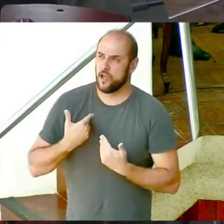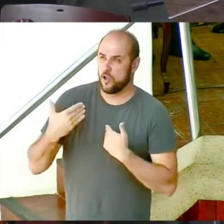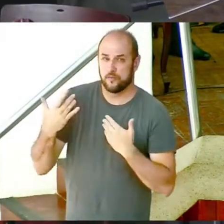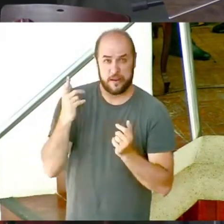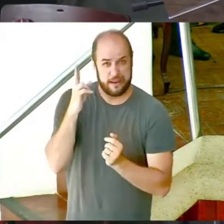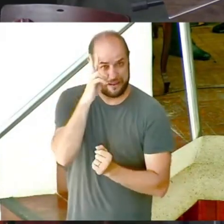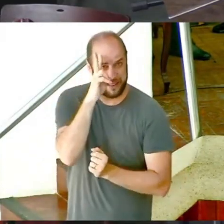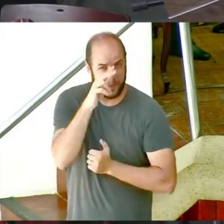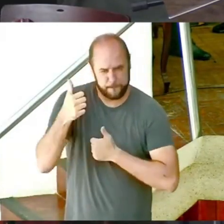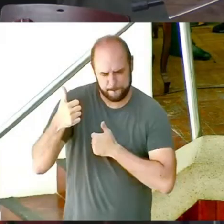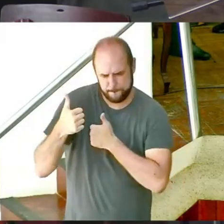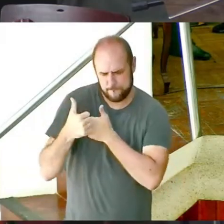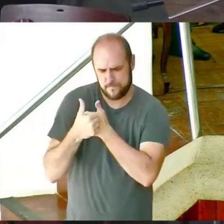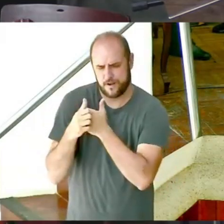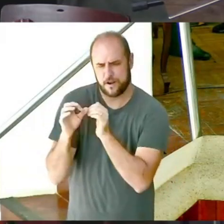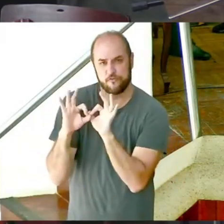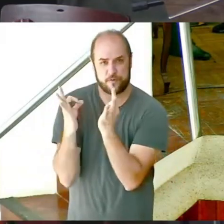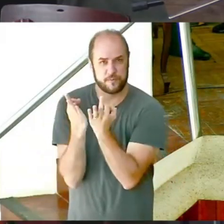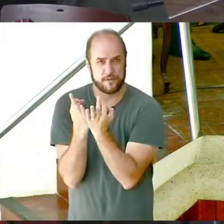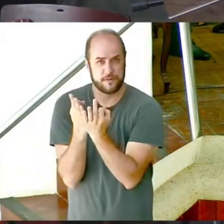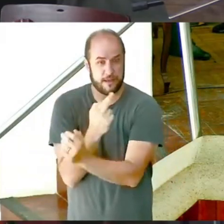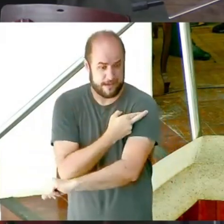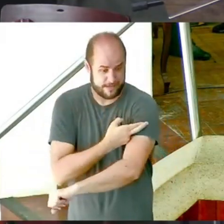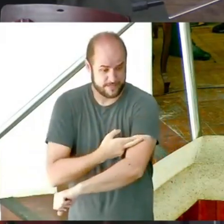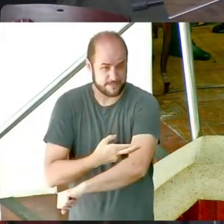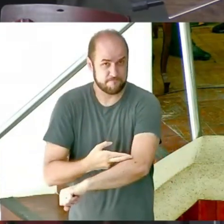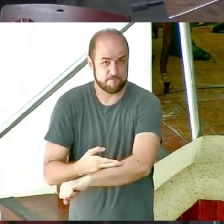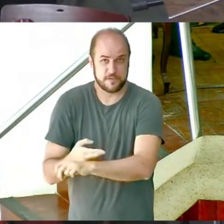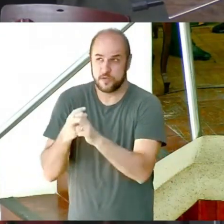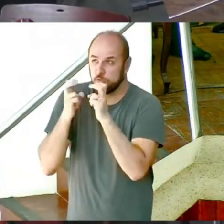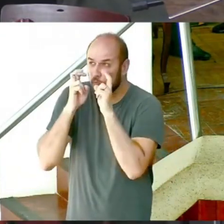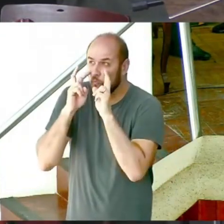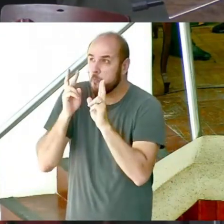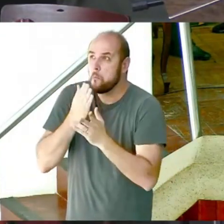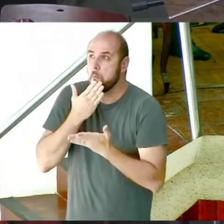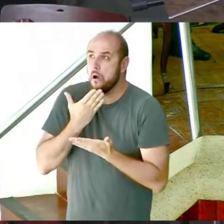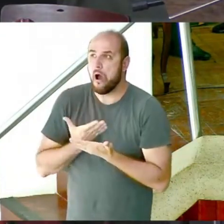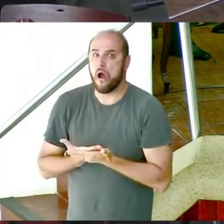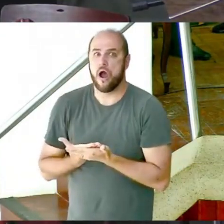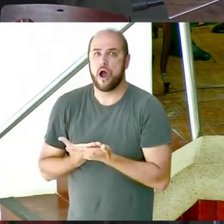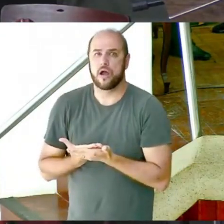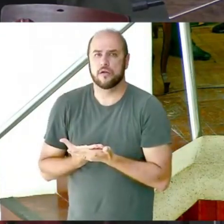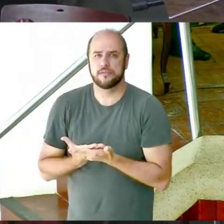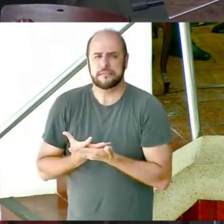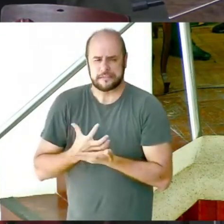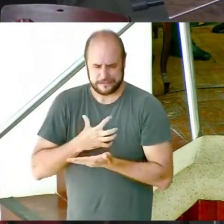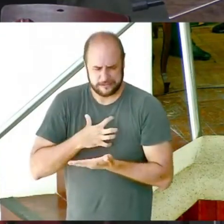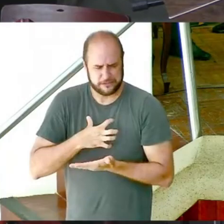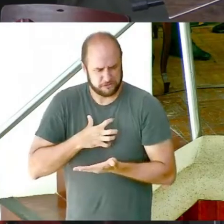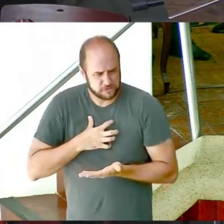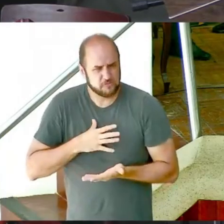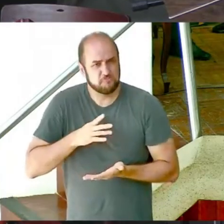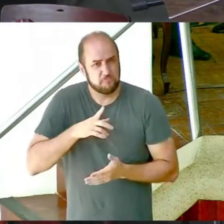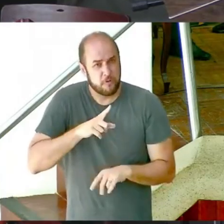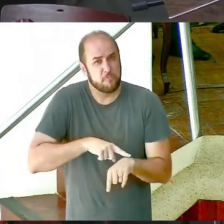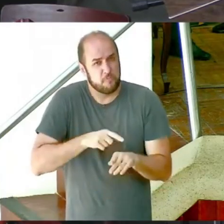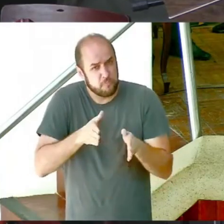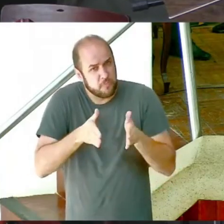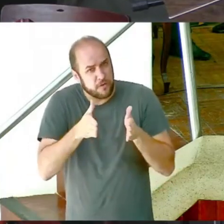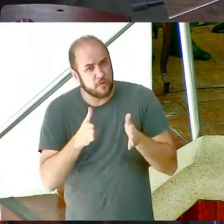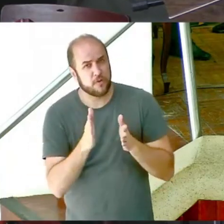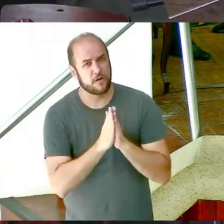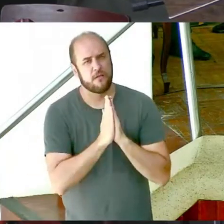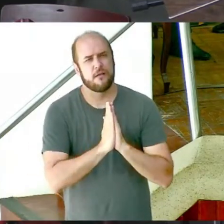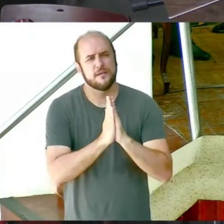familiar, respeito e admiração devem irrigar os nossos momentos de orações, sabendo